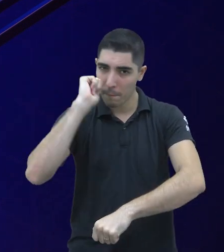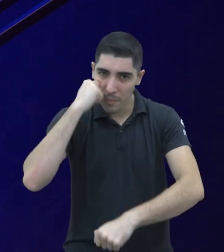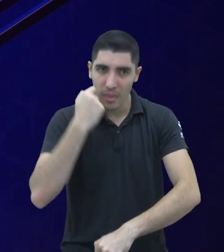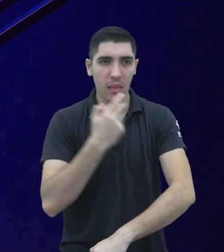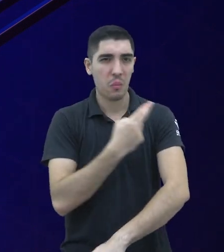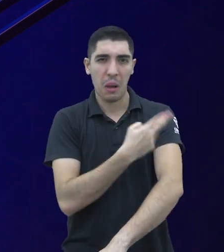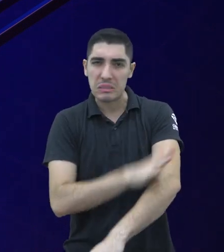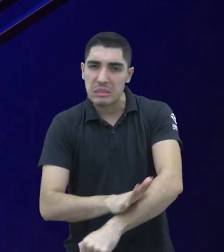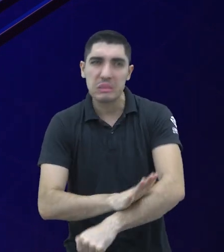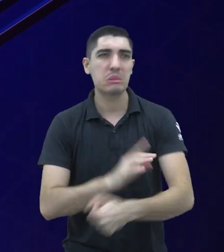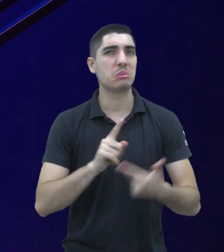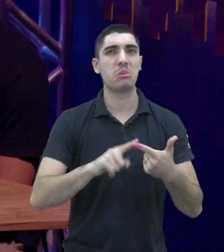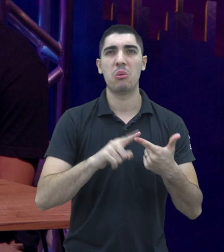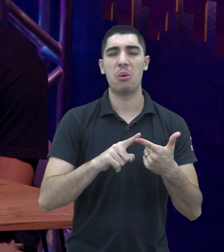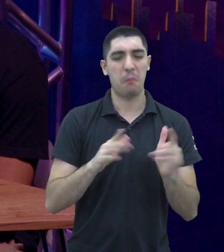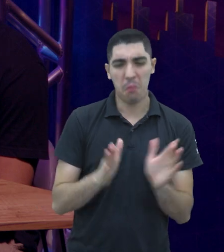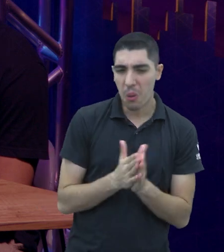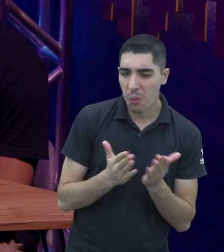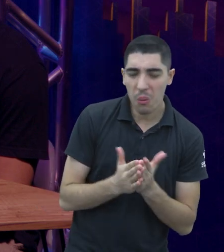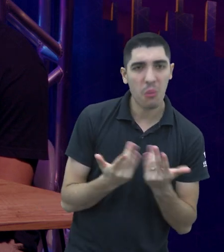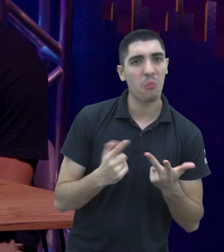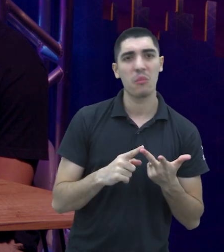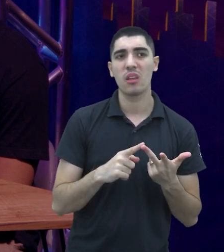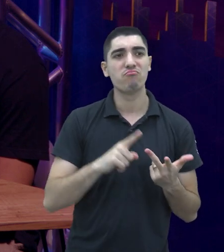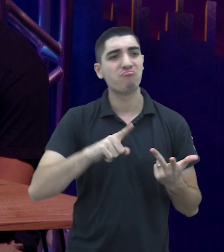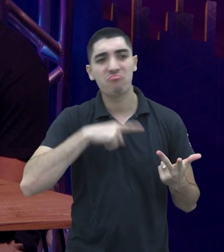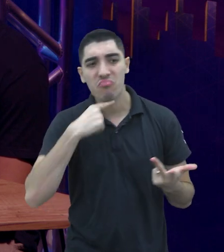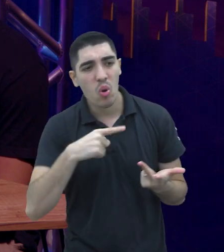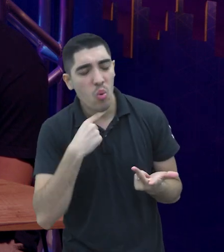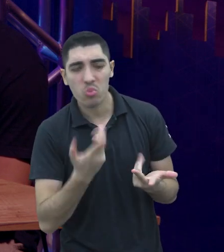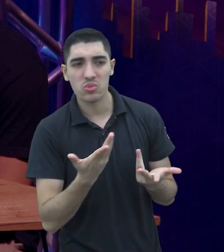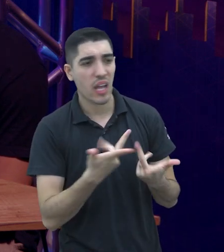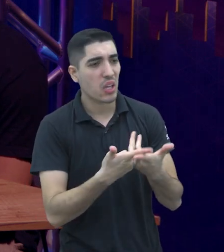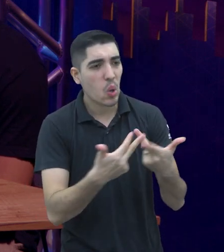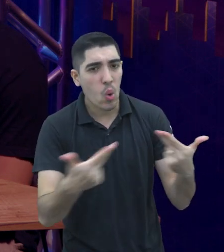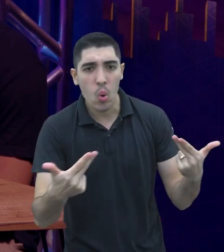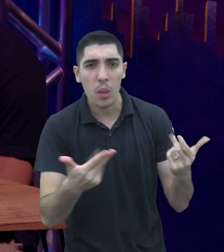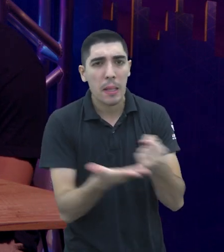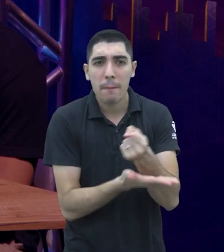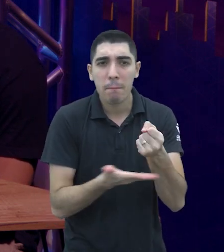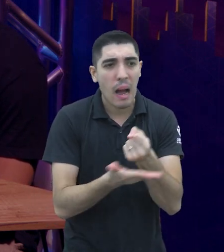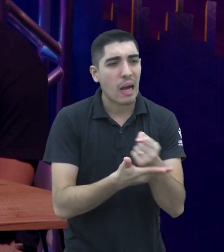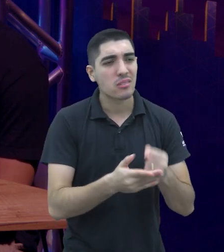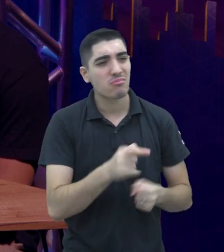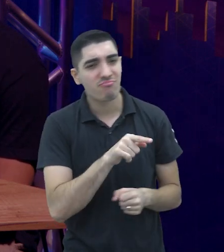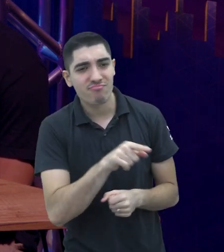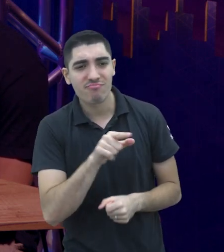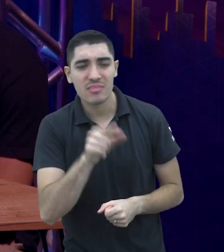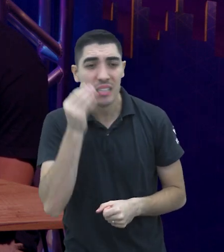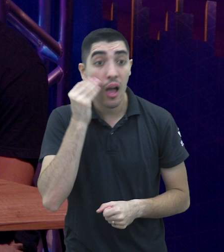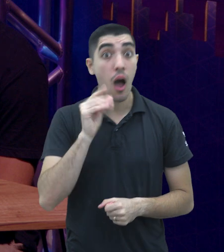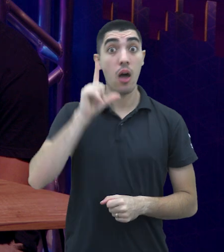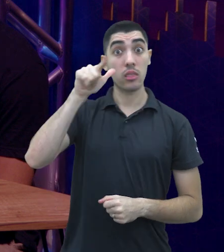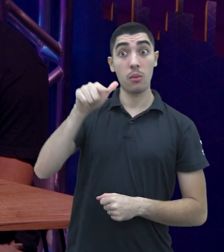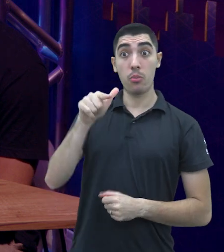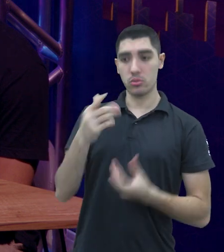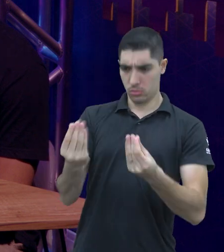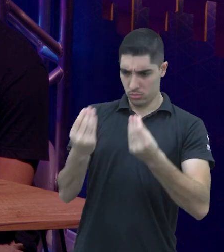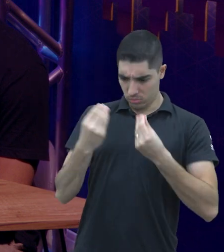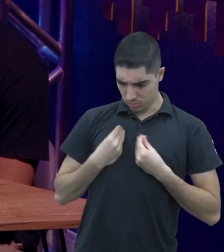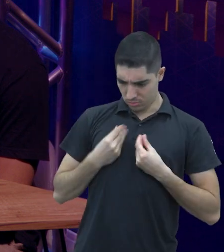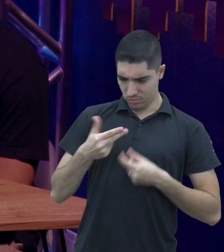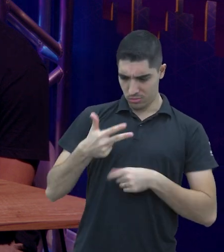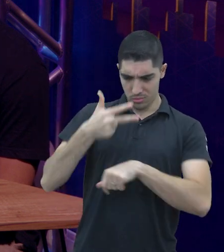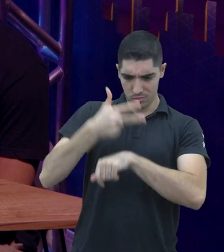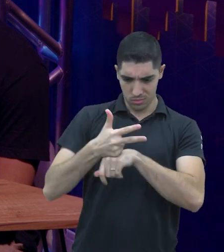cor, né? Uma exclusão racial e falta de acesso, né, a inúmeros direitos ali. E quando ele ganha uma câmera,